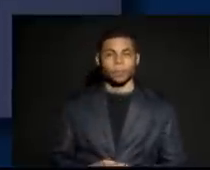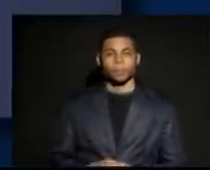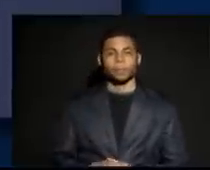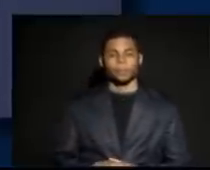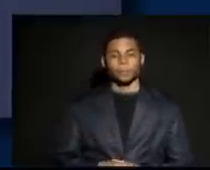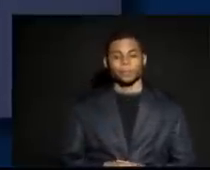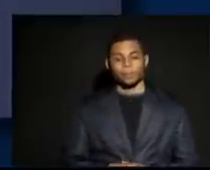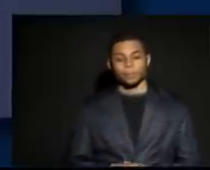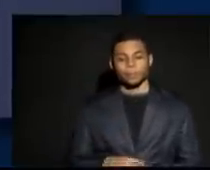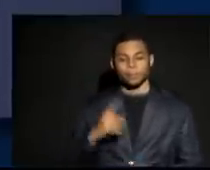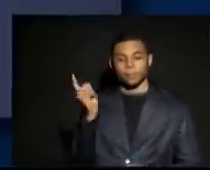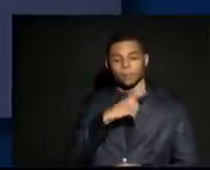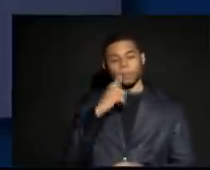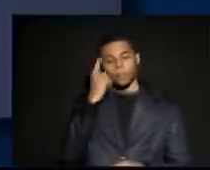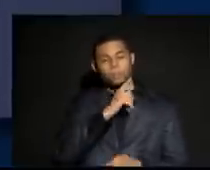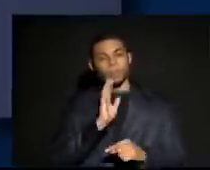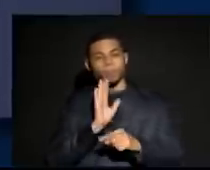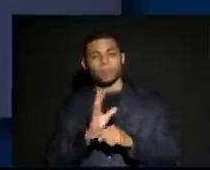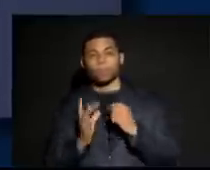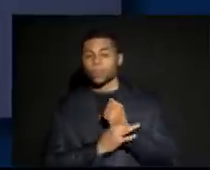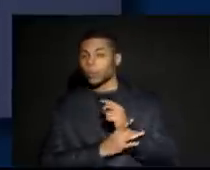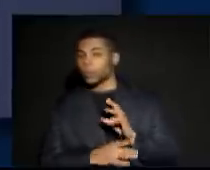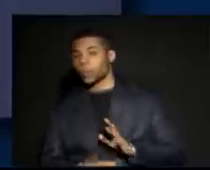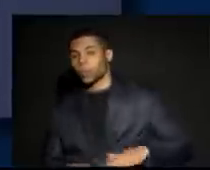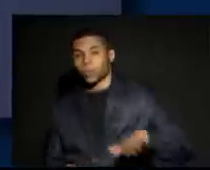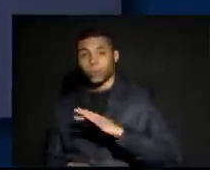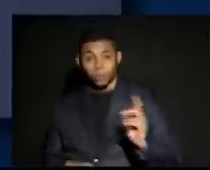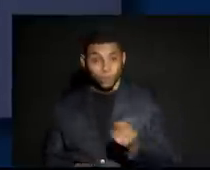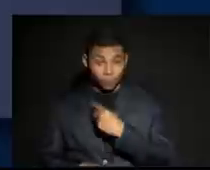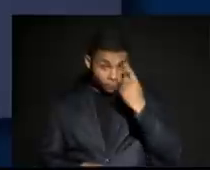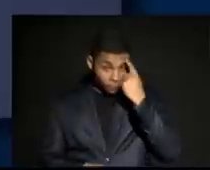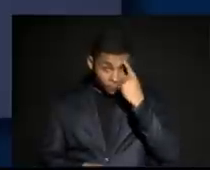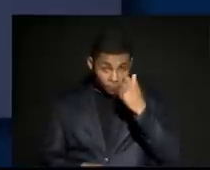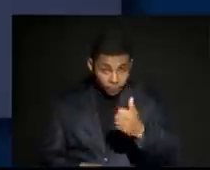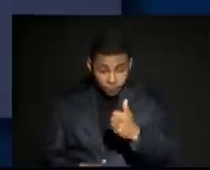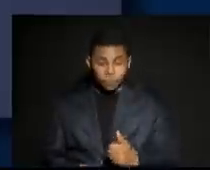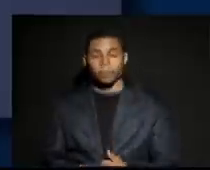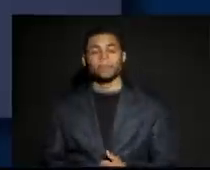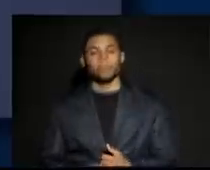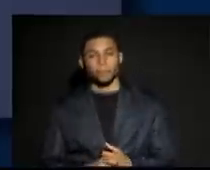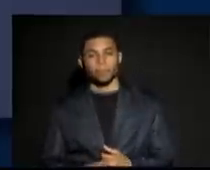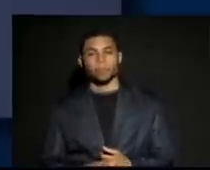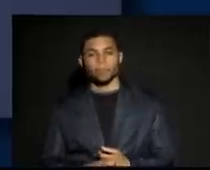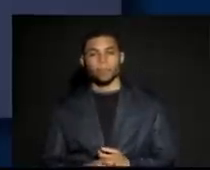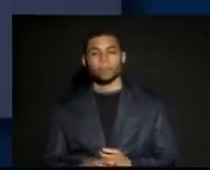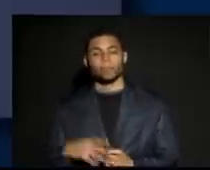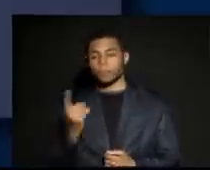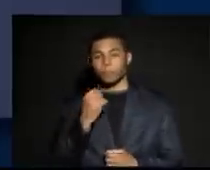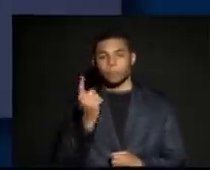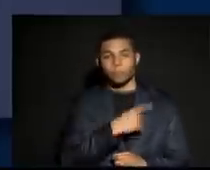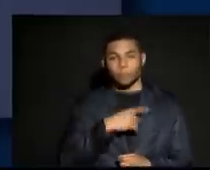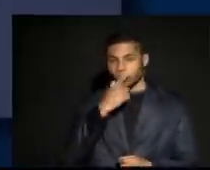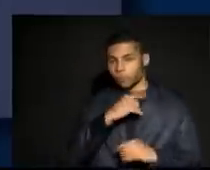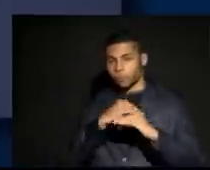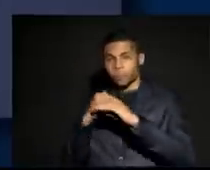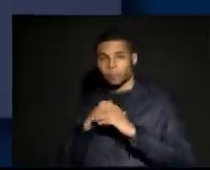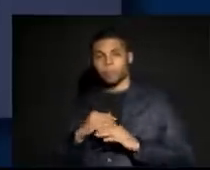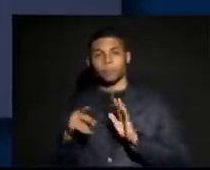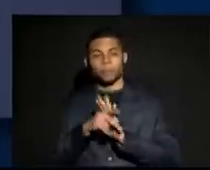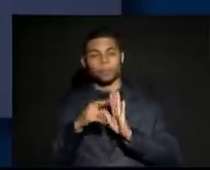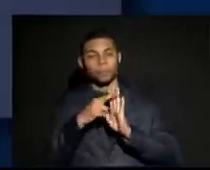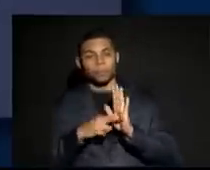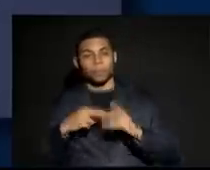nós oferecemos todas essas segurança sem tiver juízo institucional né manter estabilidade tonal